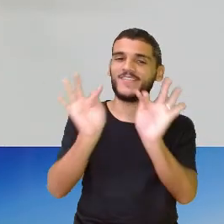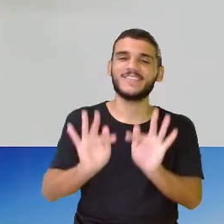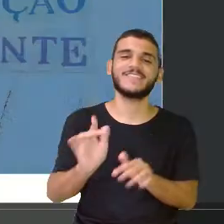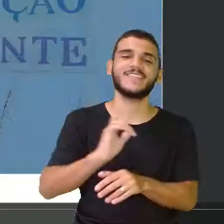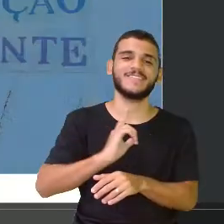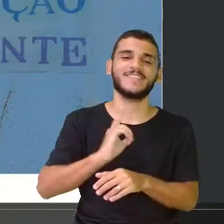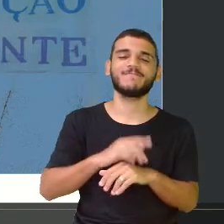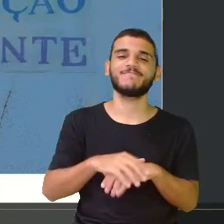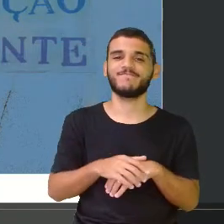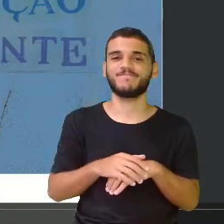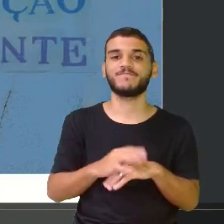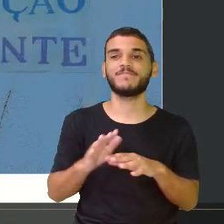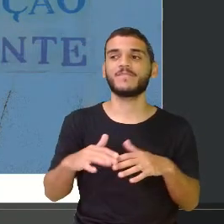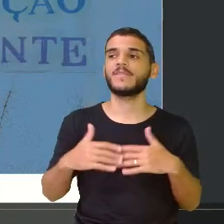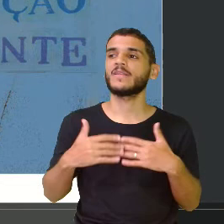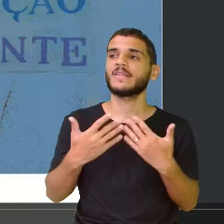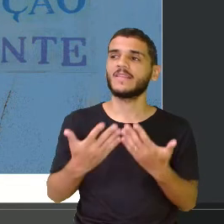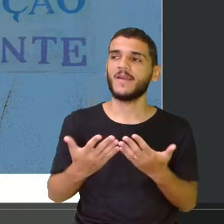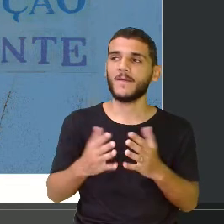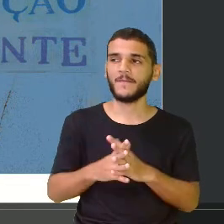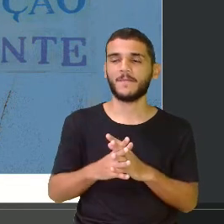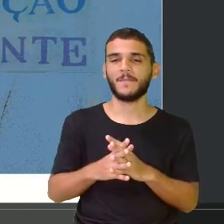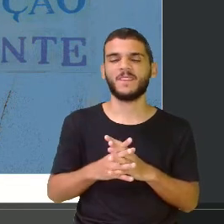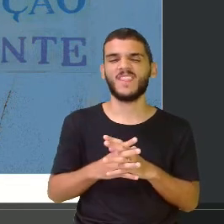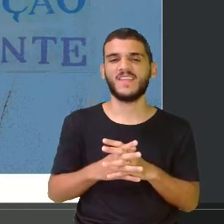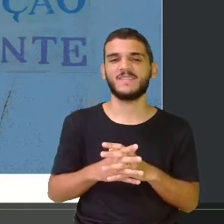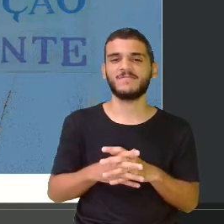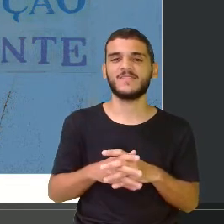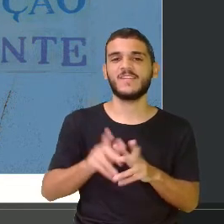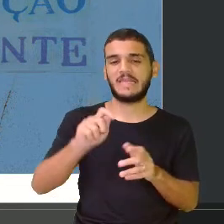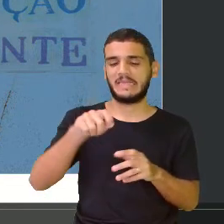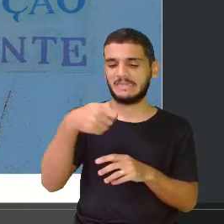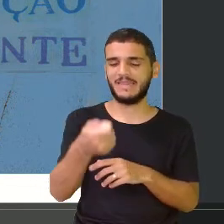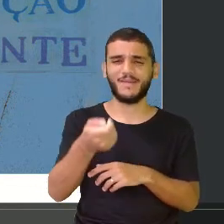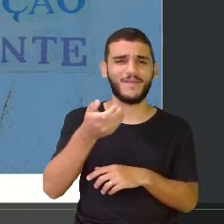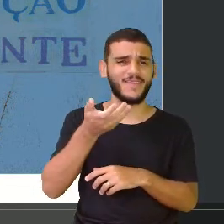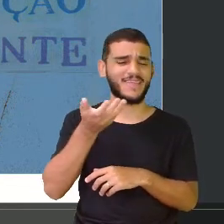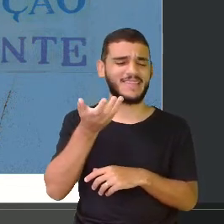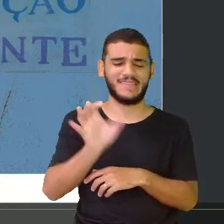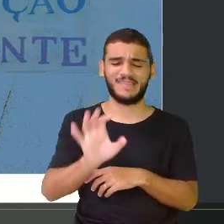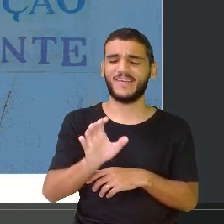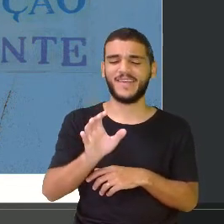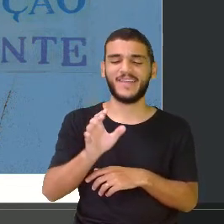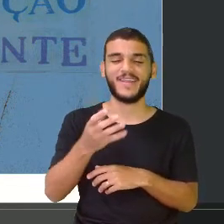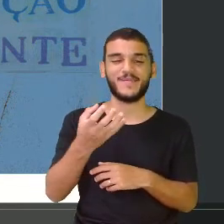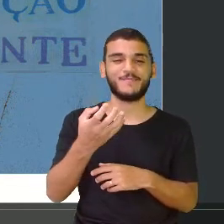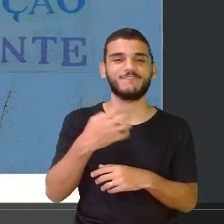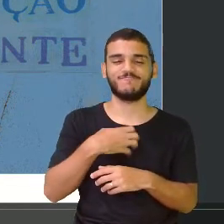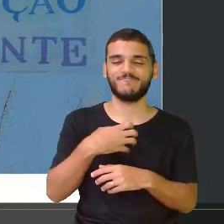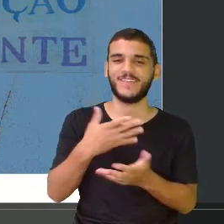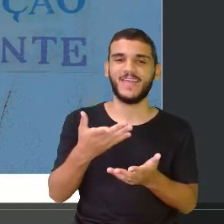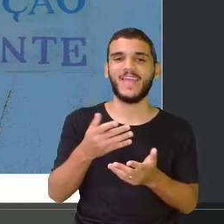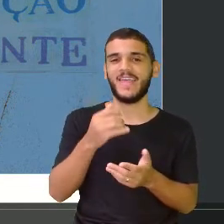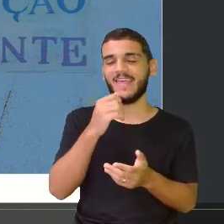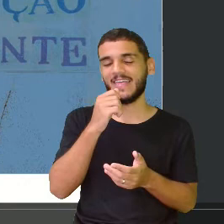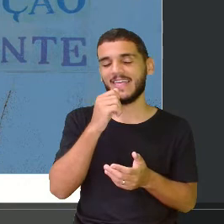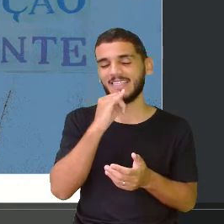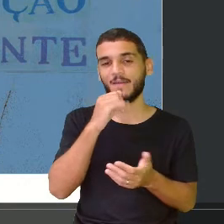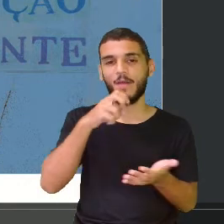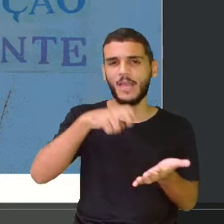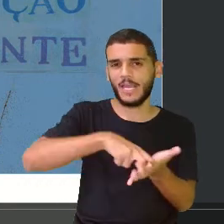Vamos ver? Olha só. E são palavras que não gostamos de ouvir, tais como castigo,